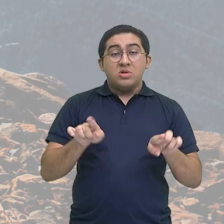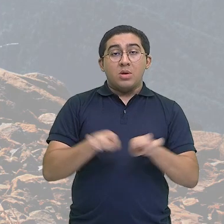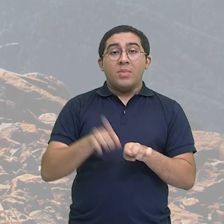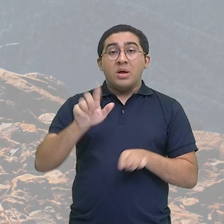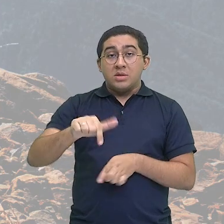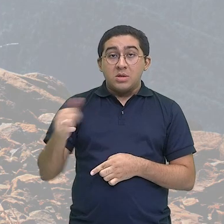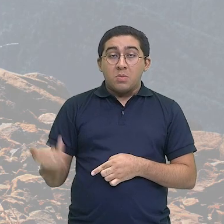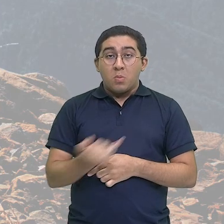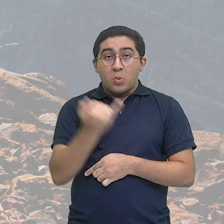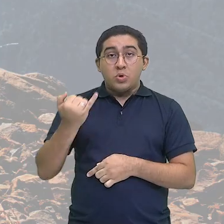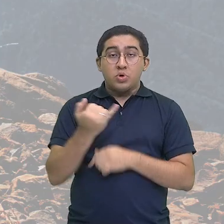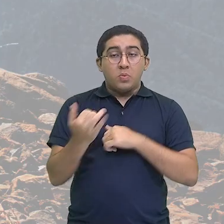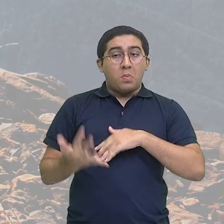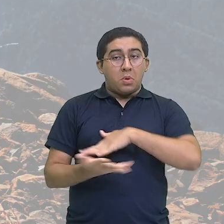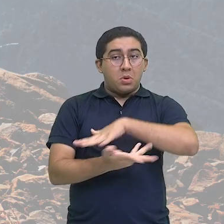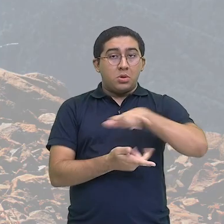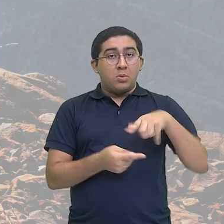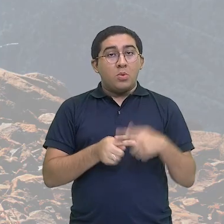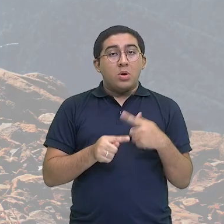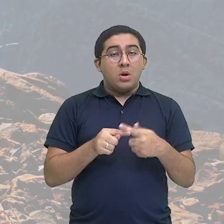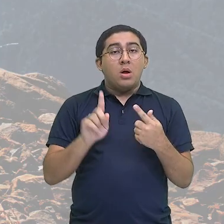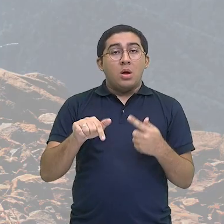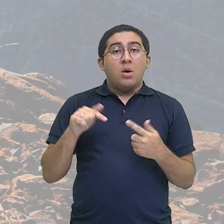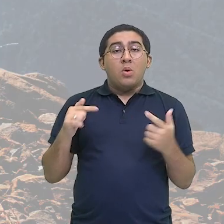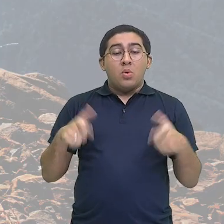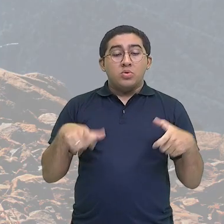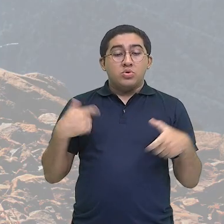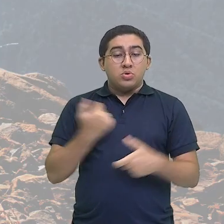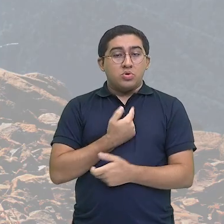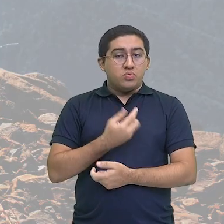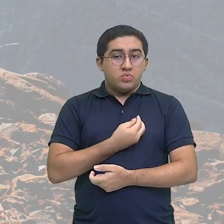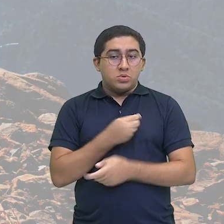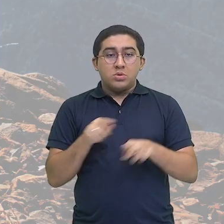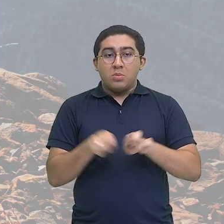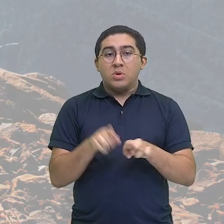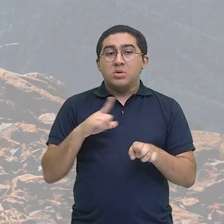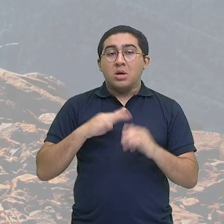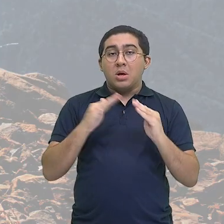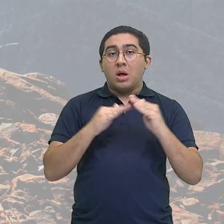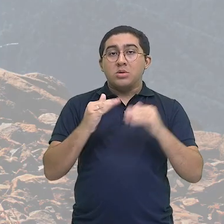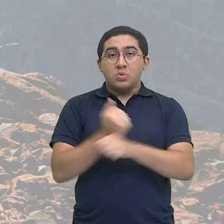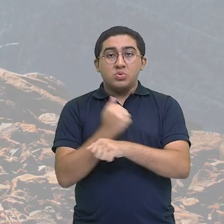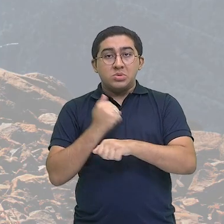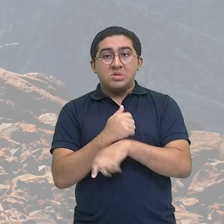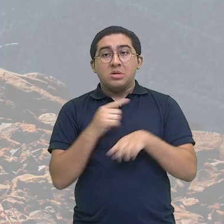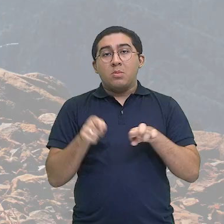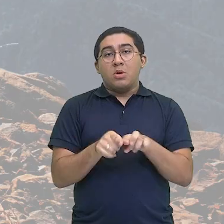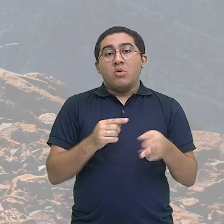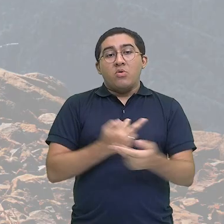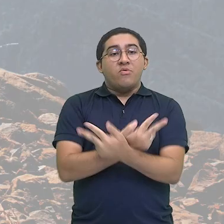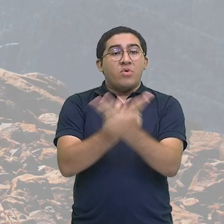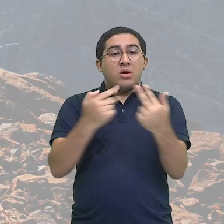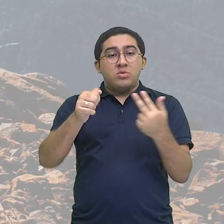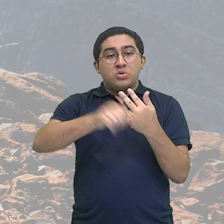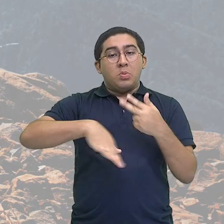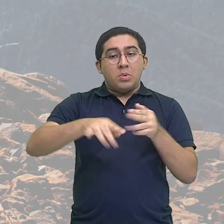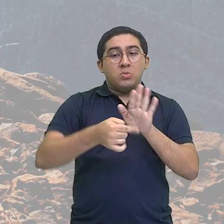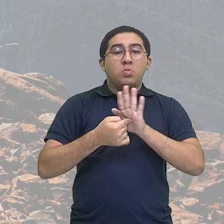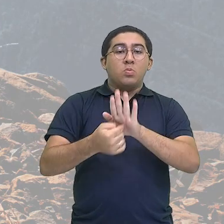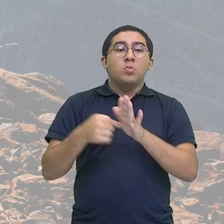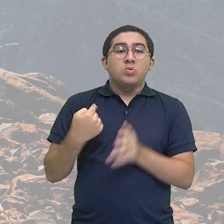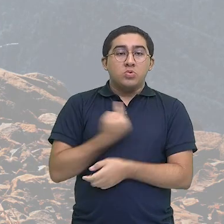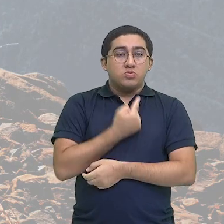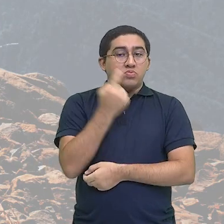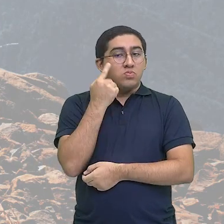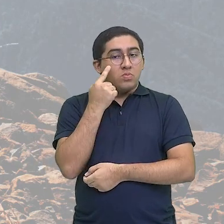muito importante, porque é onde nós estamos, é onde as casas são construídas, é onde as diferentes paisagens se apresentam para a